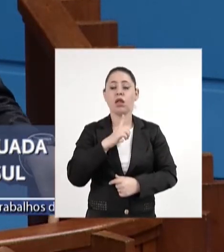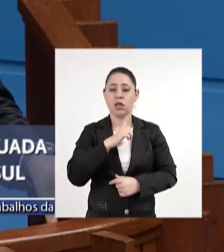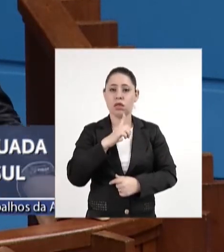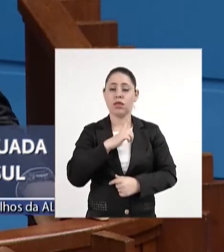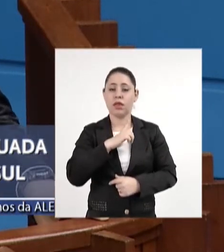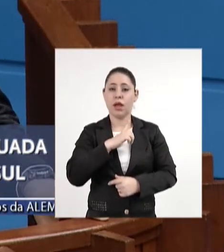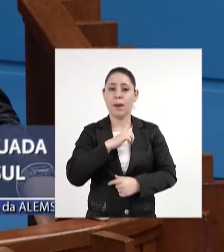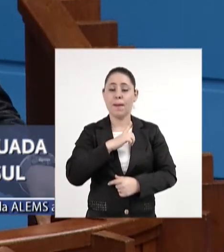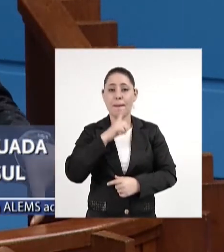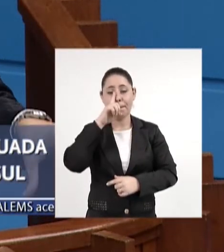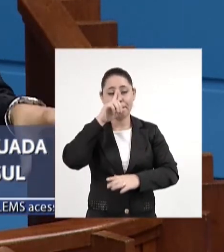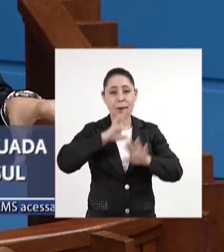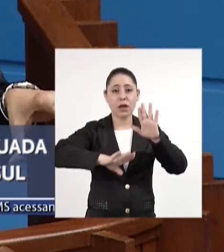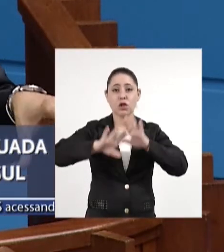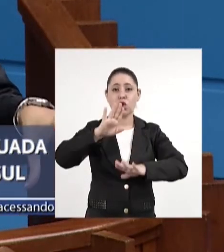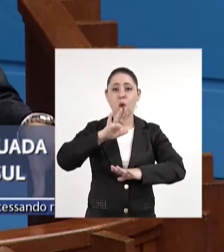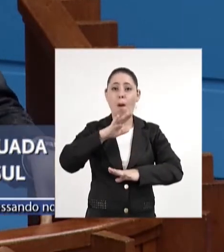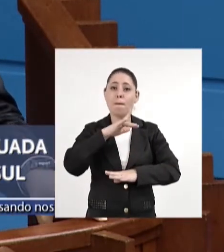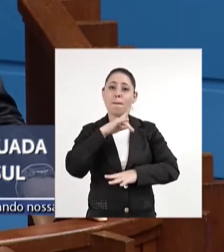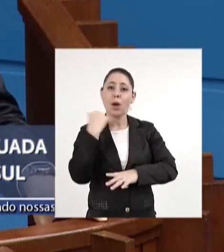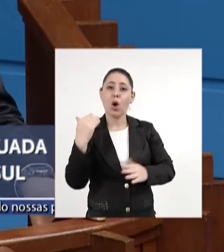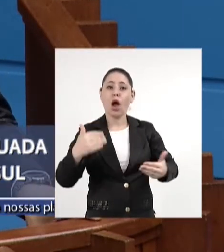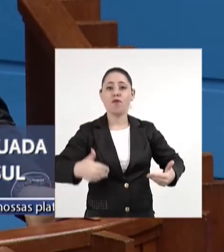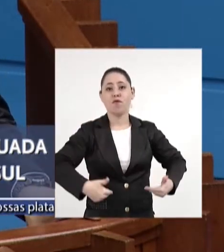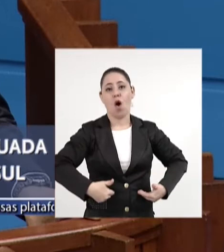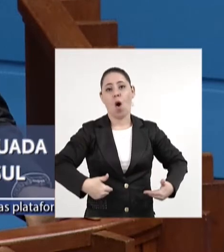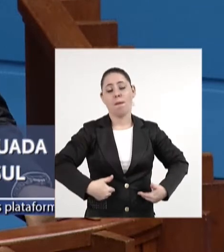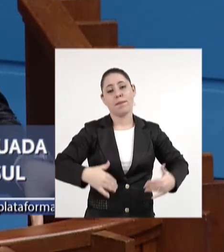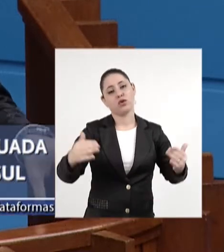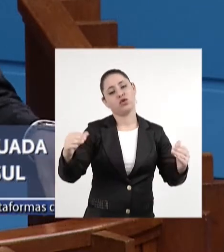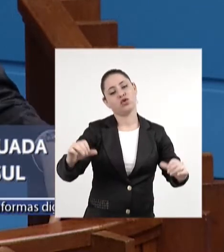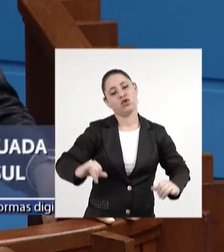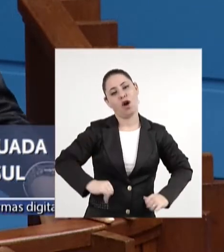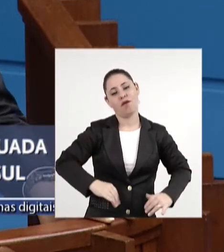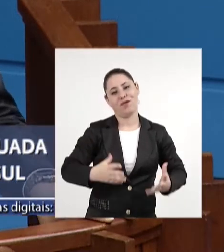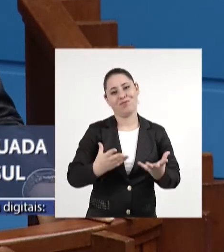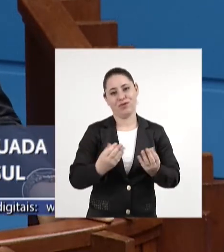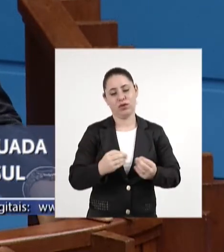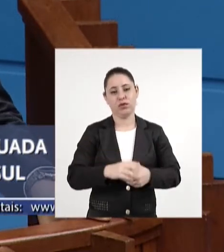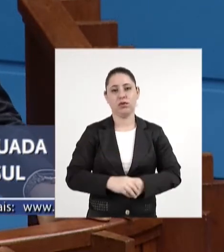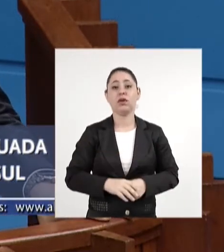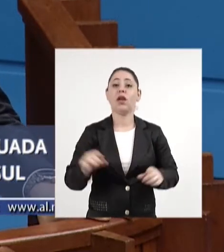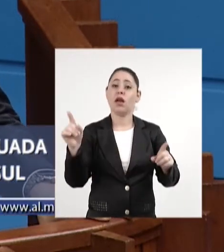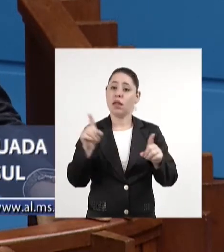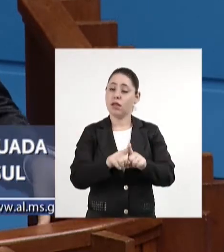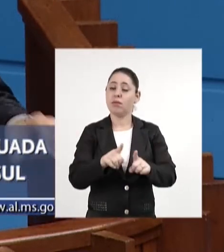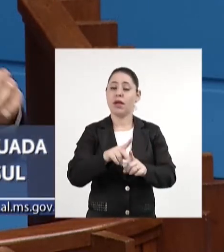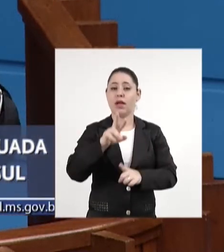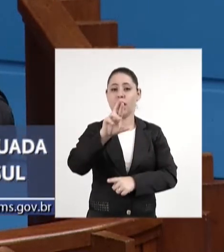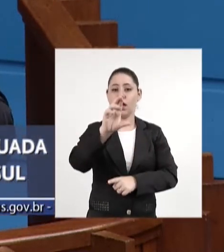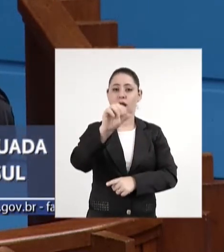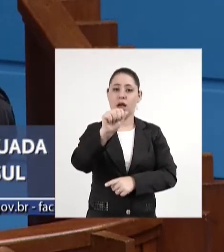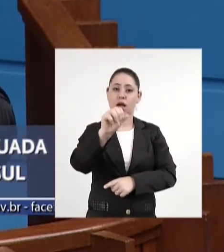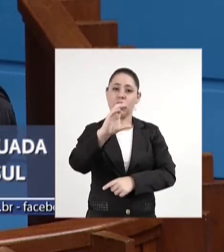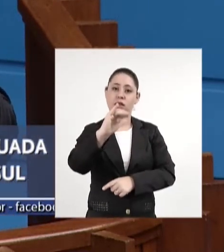risco de vida, estão sofrendo com isso. E também o crime de racismo.